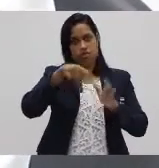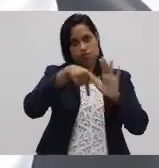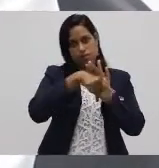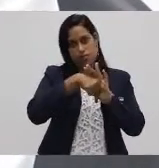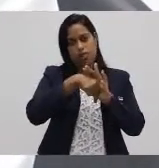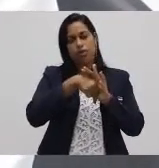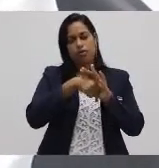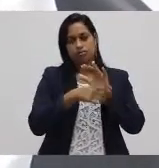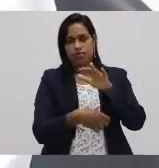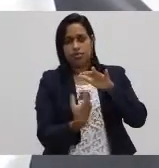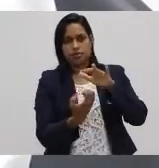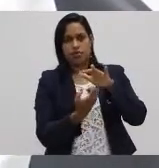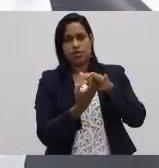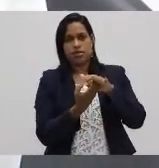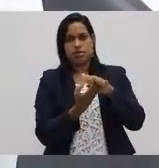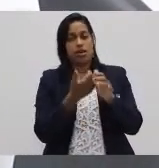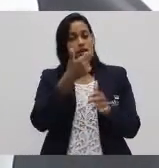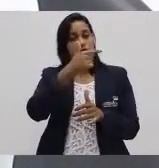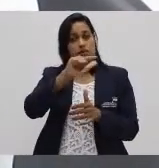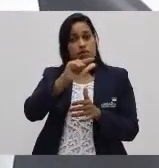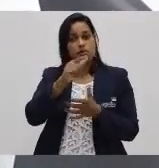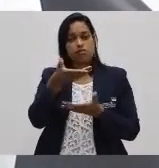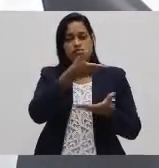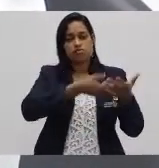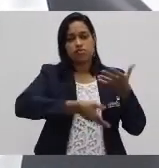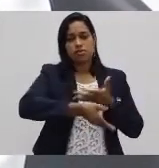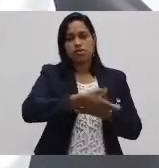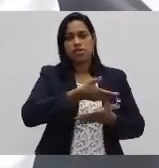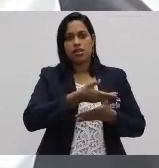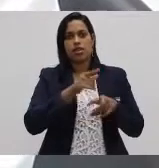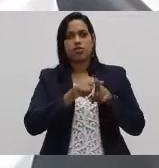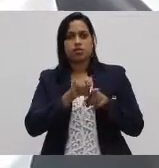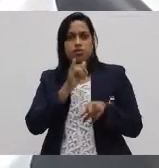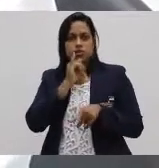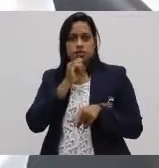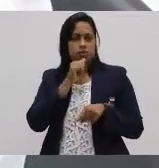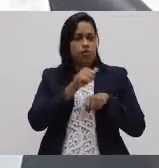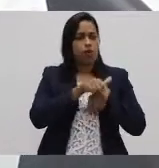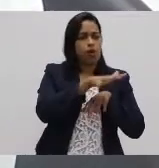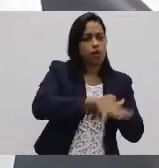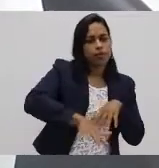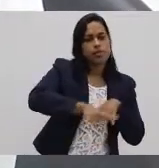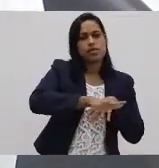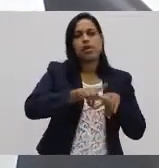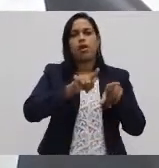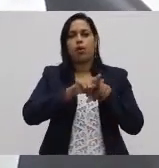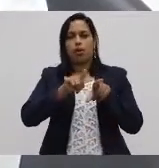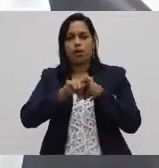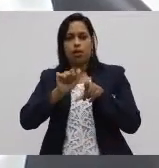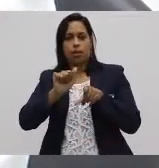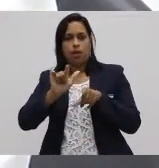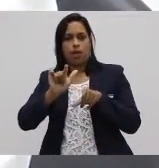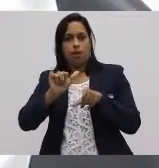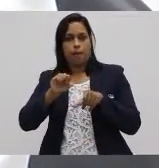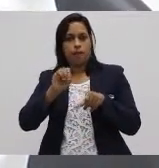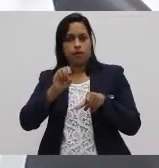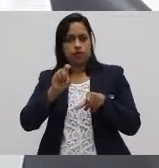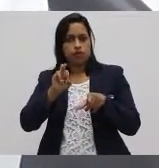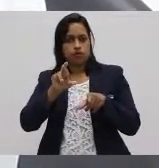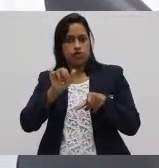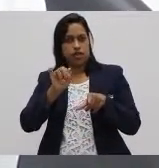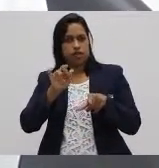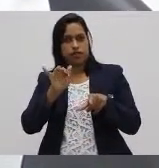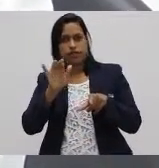é um setor que interage entre o setor comercial, o setor de almoxarifado, o setor de produção, o setor